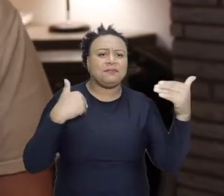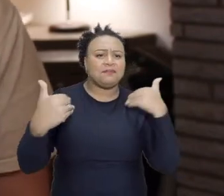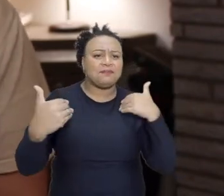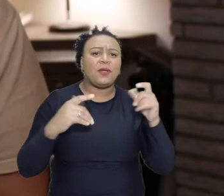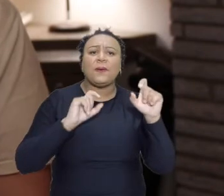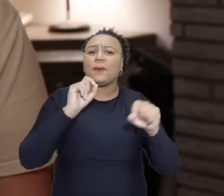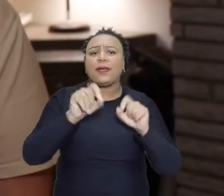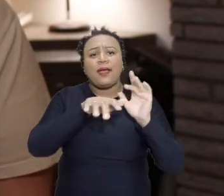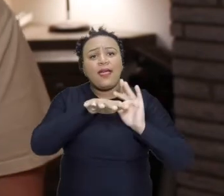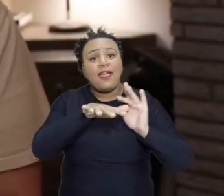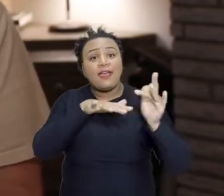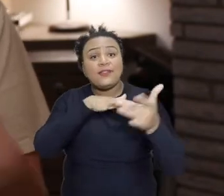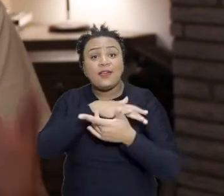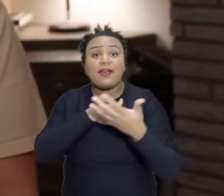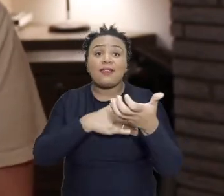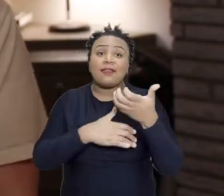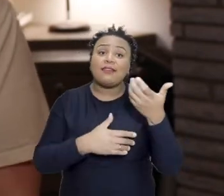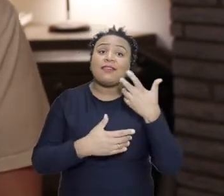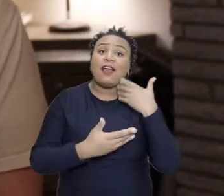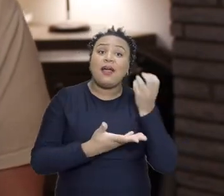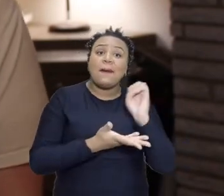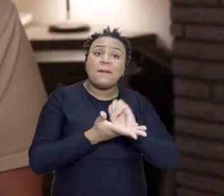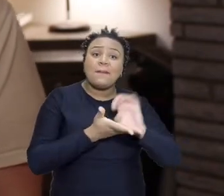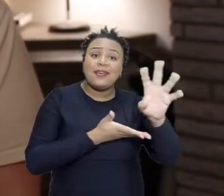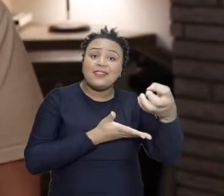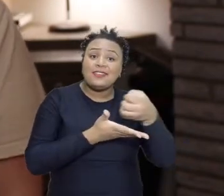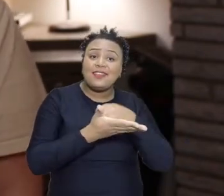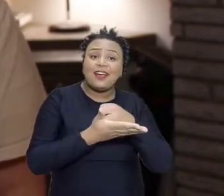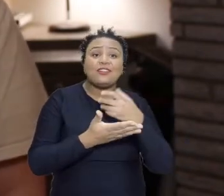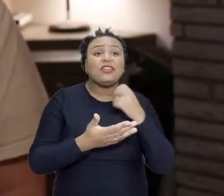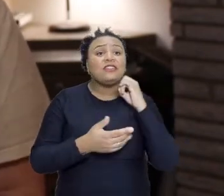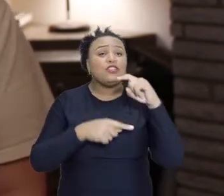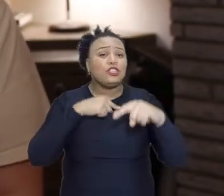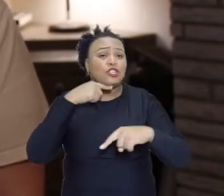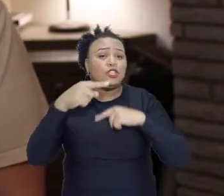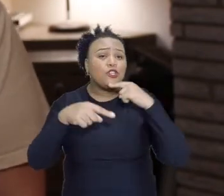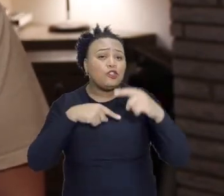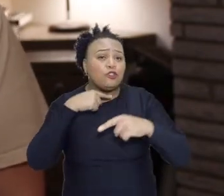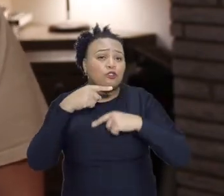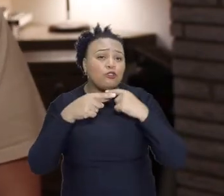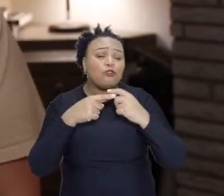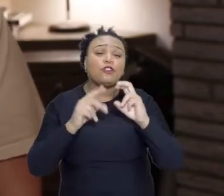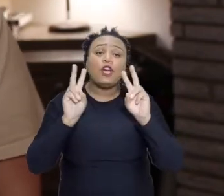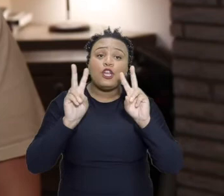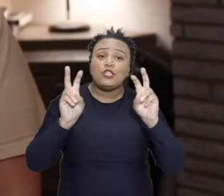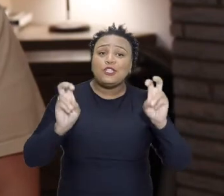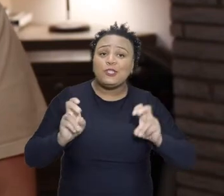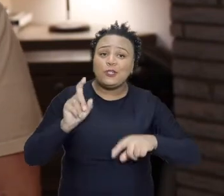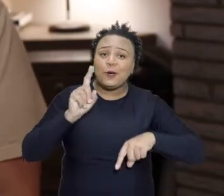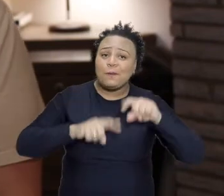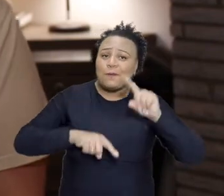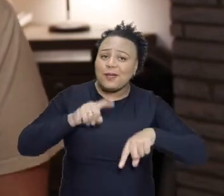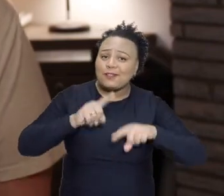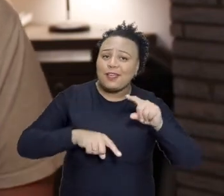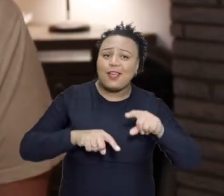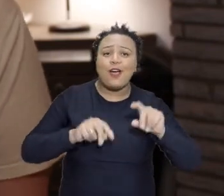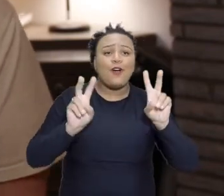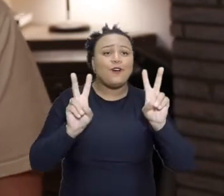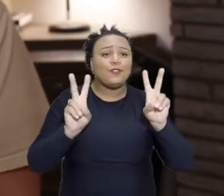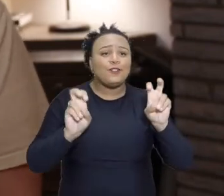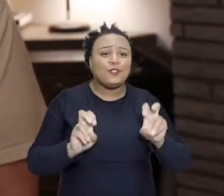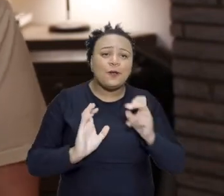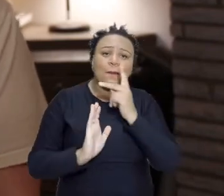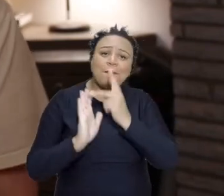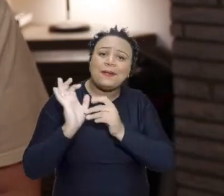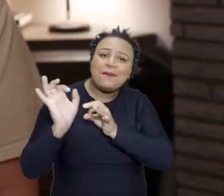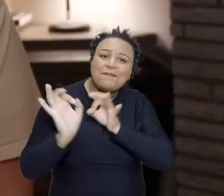vocês queiram trocar mensagens, se vocês tiverem alguma dúvida sobre o material, sobre planejamento de oficina,